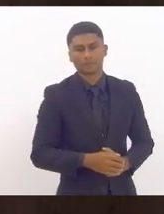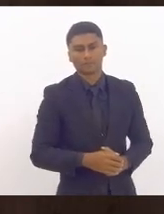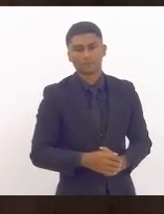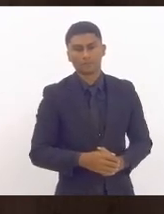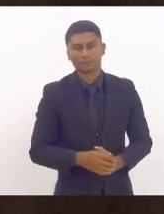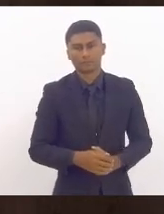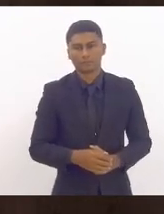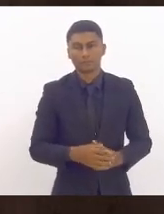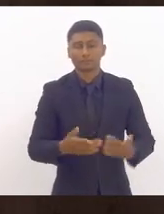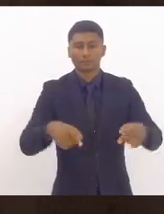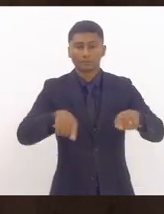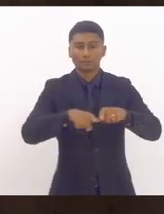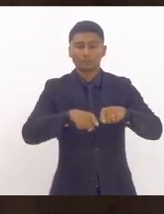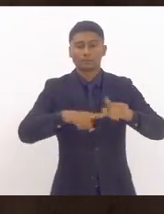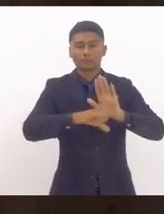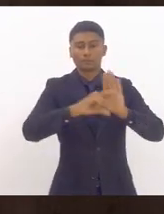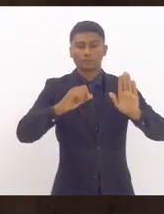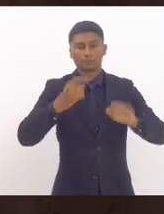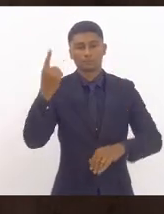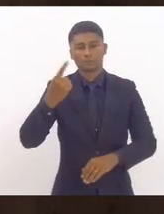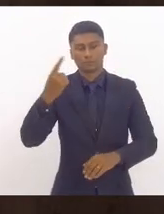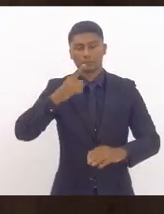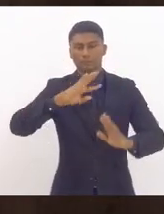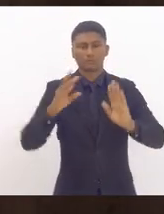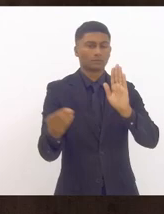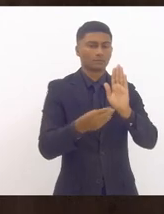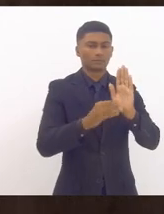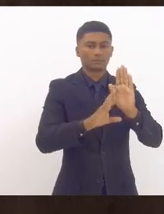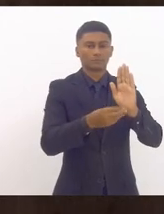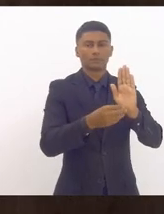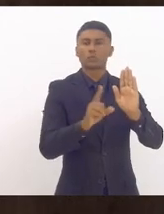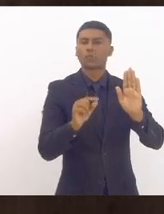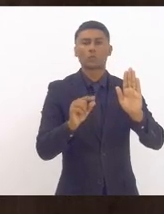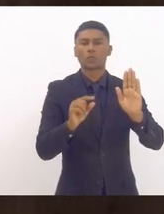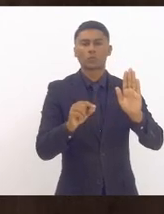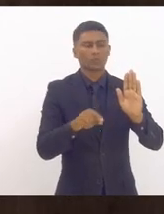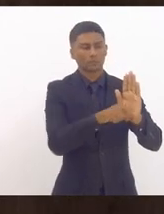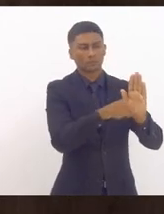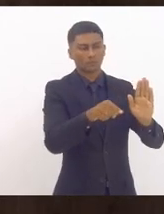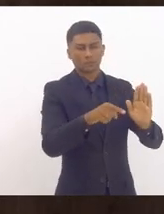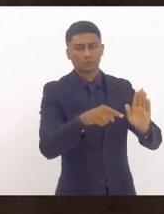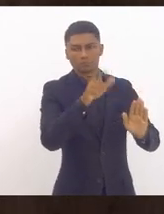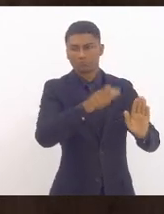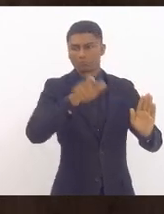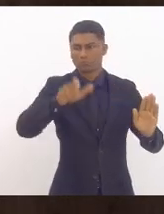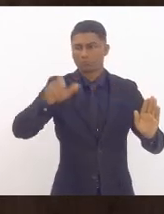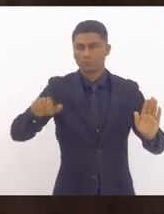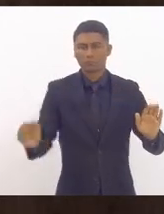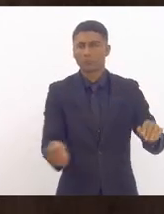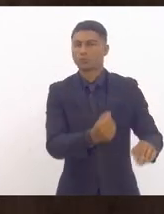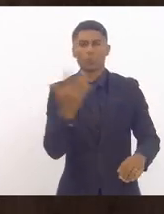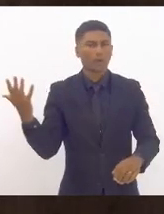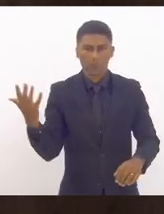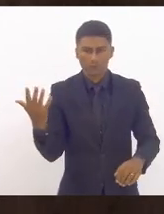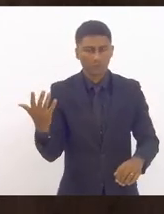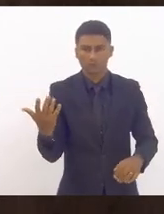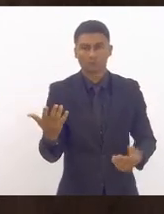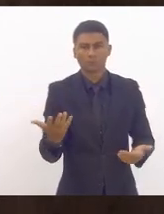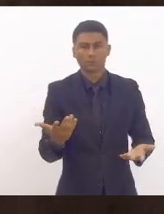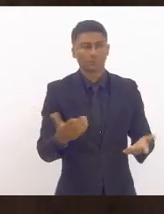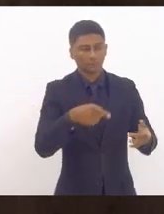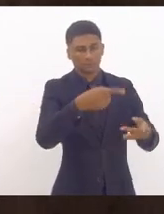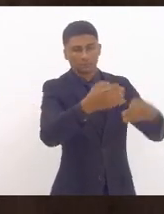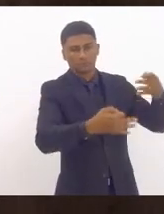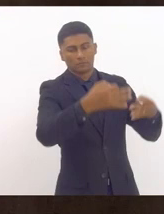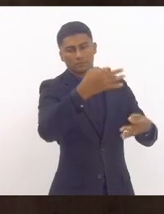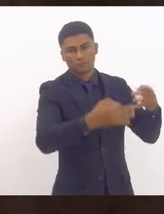Adicione-se ao parágrafo, ao artigo 1º, o quantitativo de residentes jurídicos no âmbito do